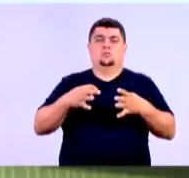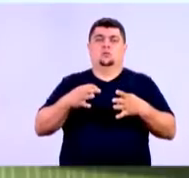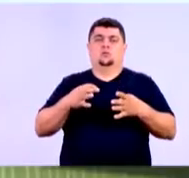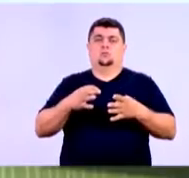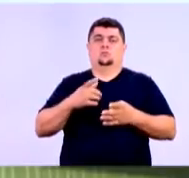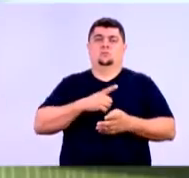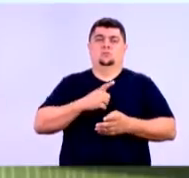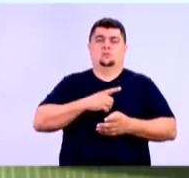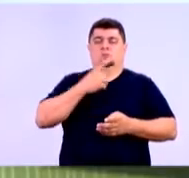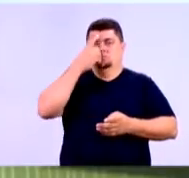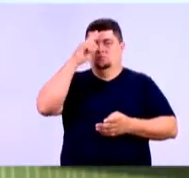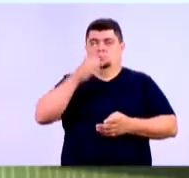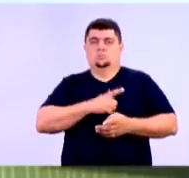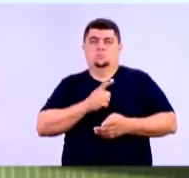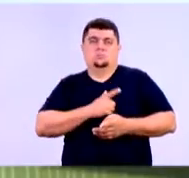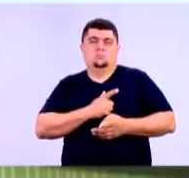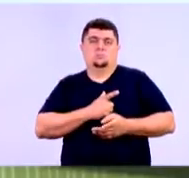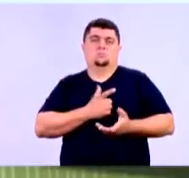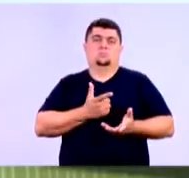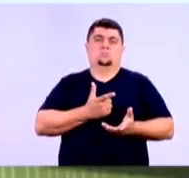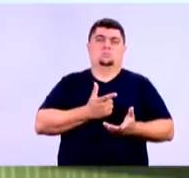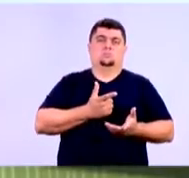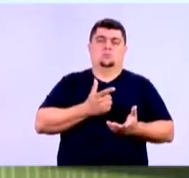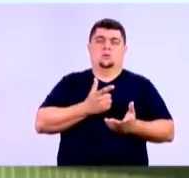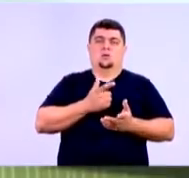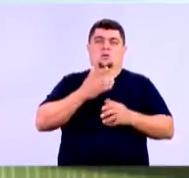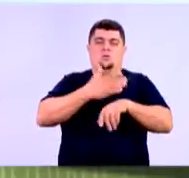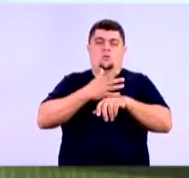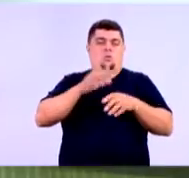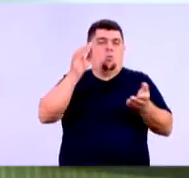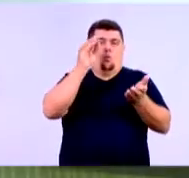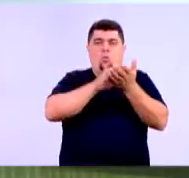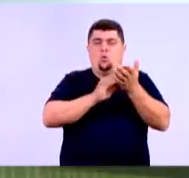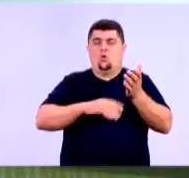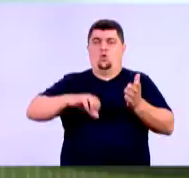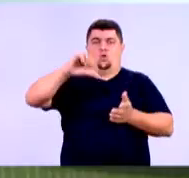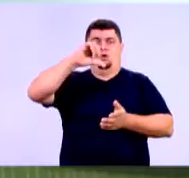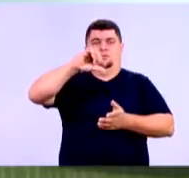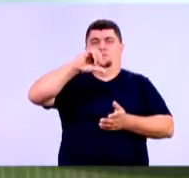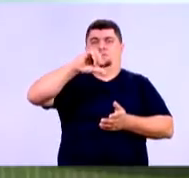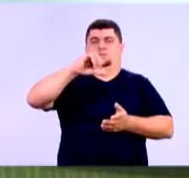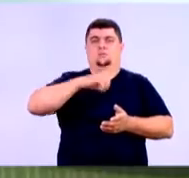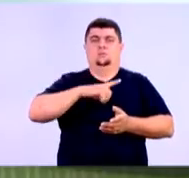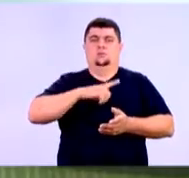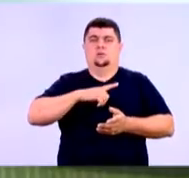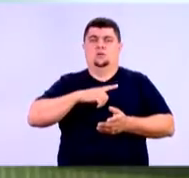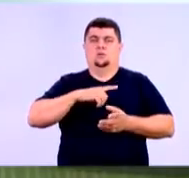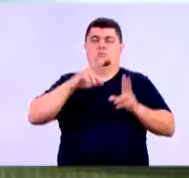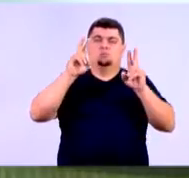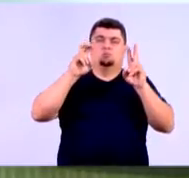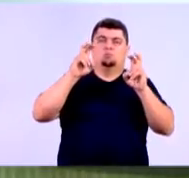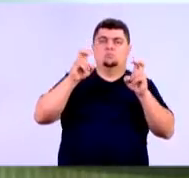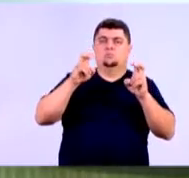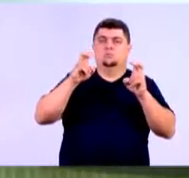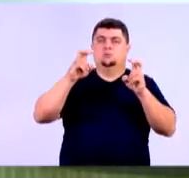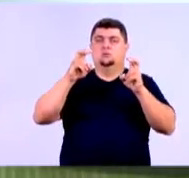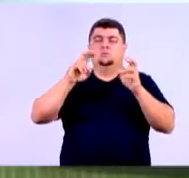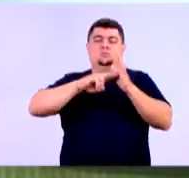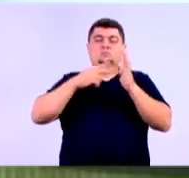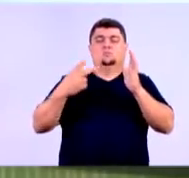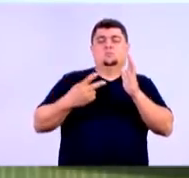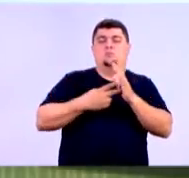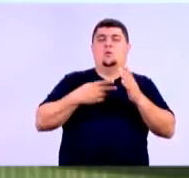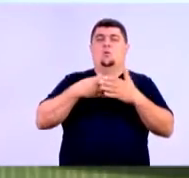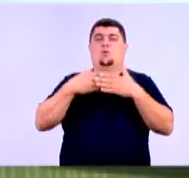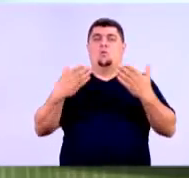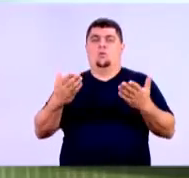da atividade é que sejam calculados todos os indicadores apresentados aqui, os 9 indicadores, e sejam comentados os seus significados. Nós